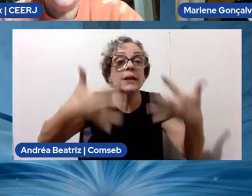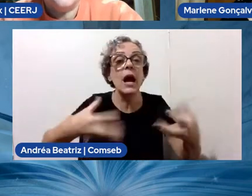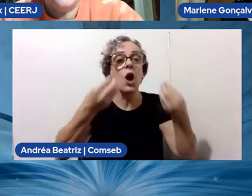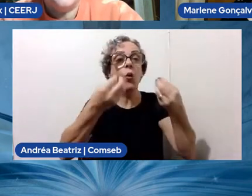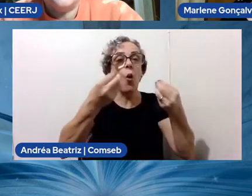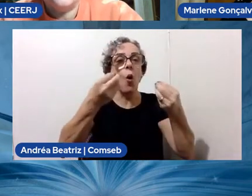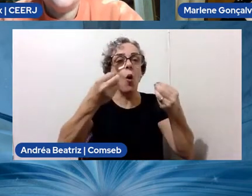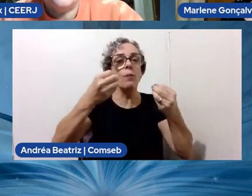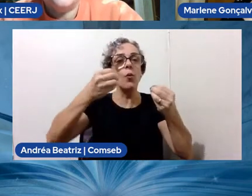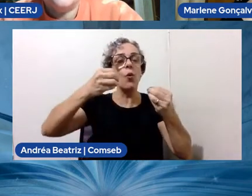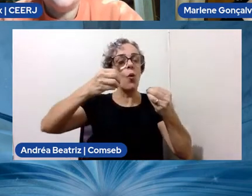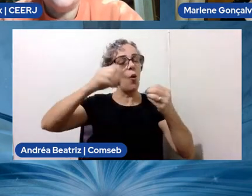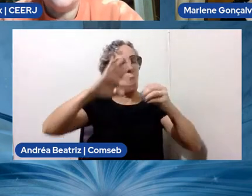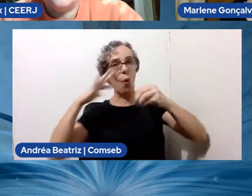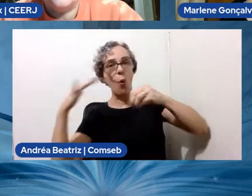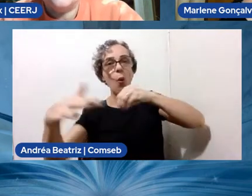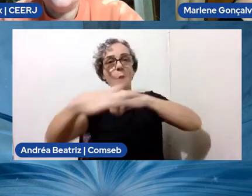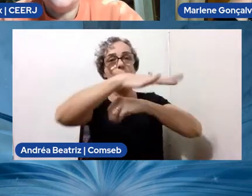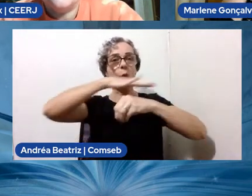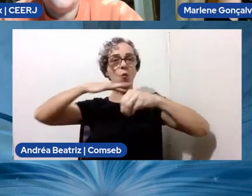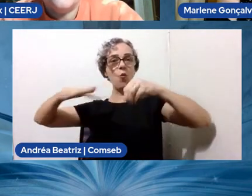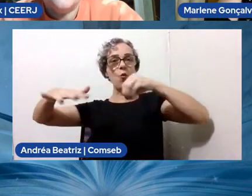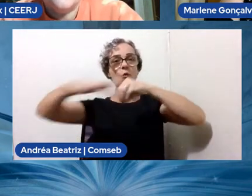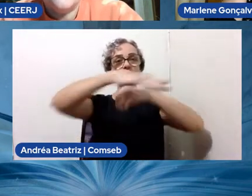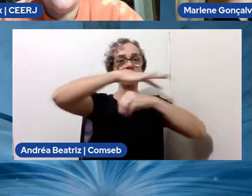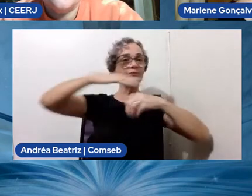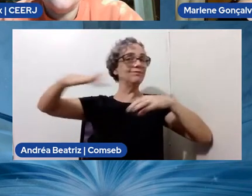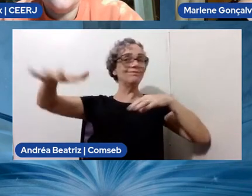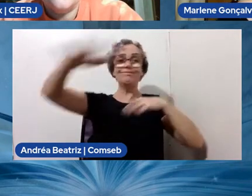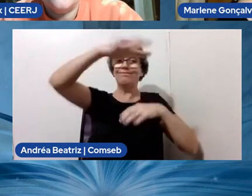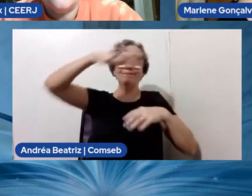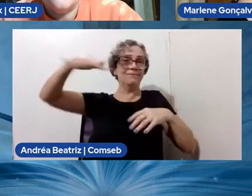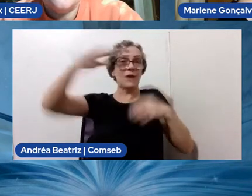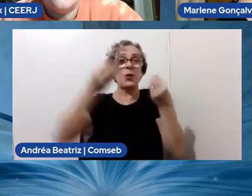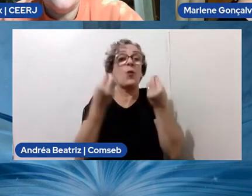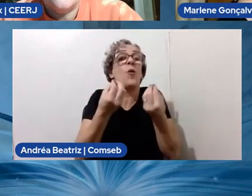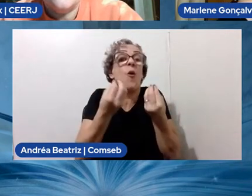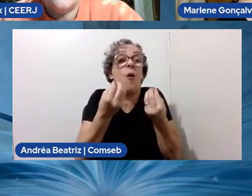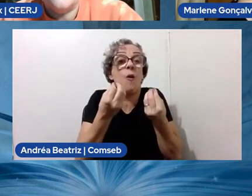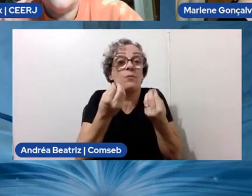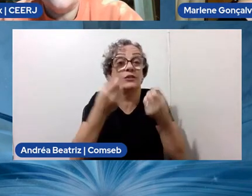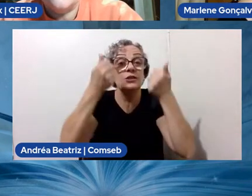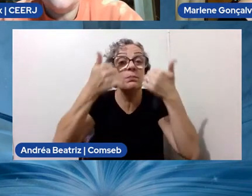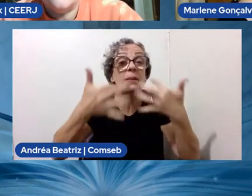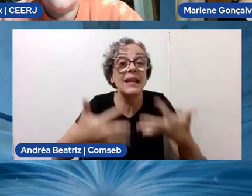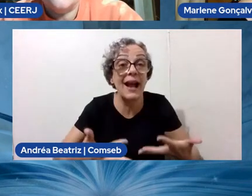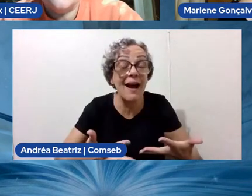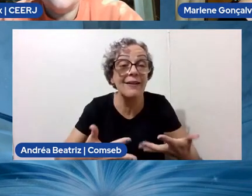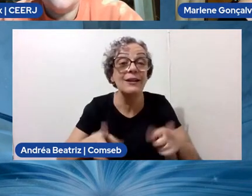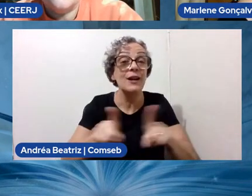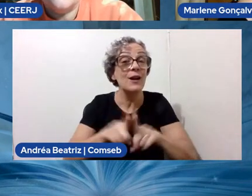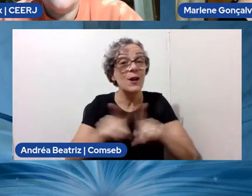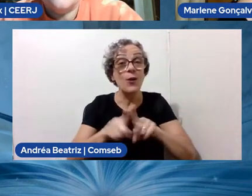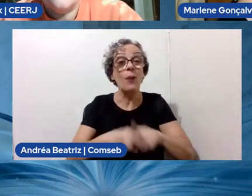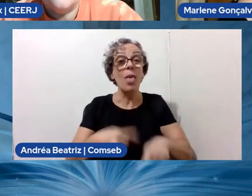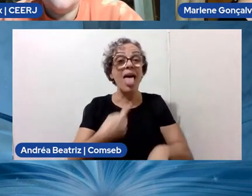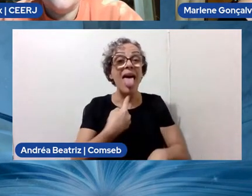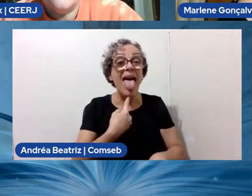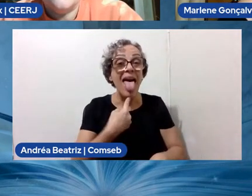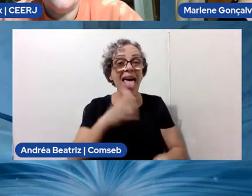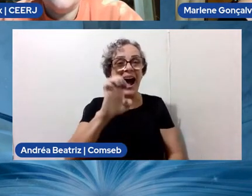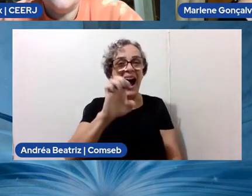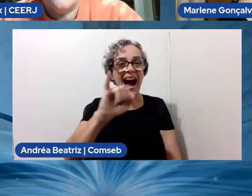dessa forma. Não há como explicar uma obra tão inteligente como o próprio Einstein vai dizer num certo momento, não é,